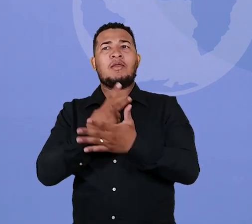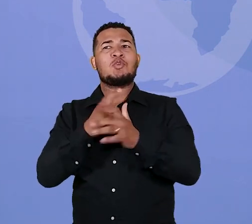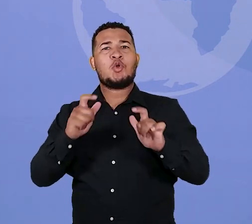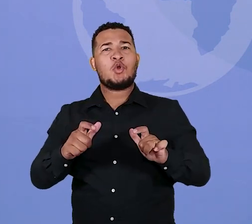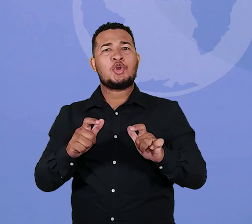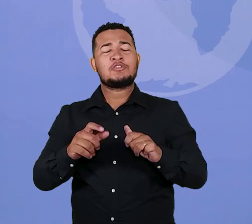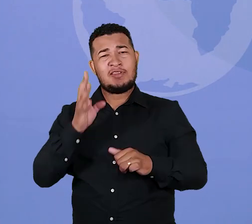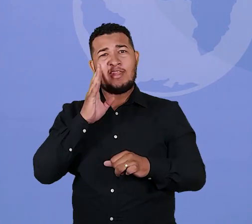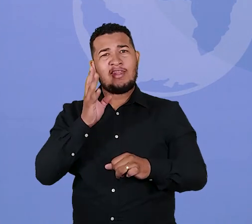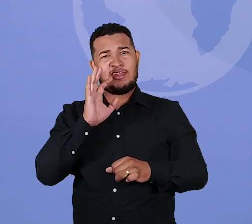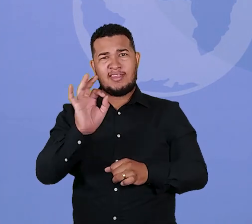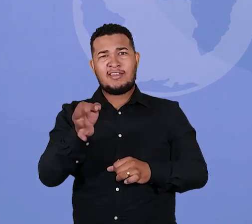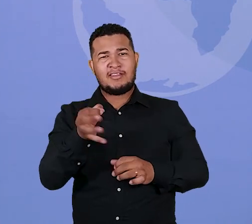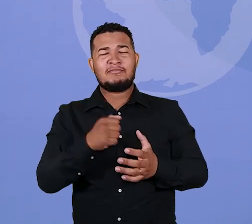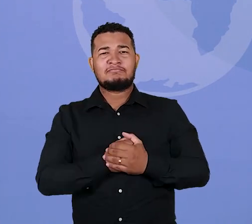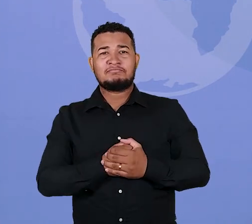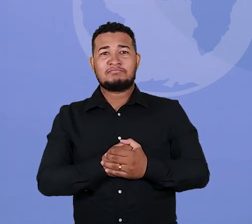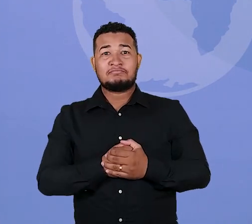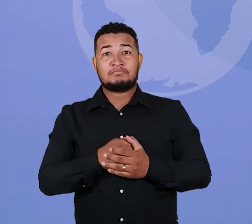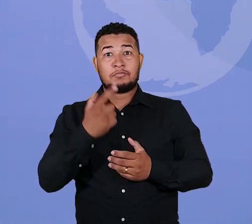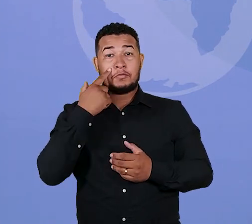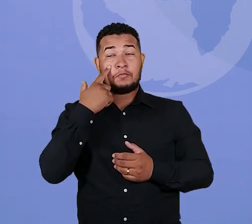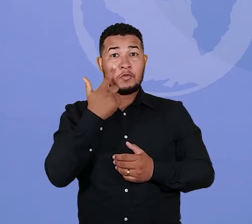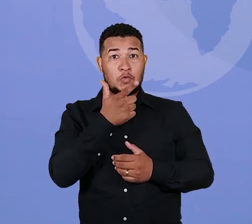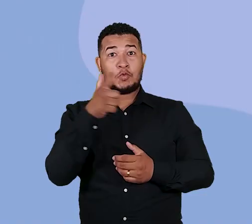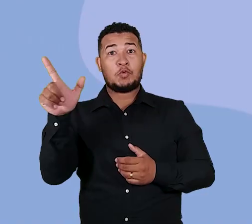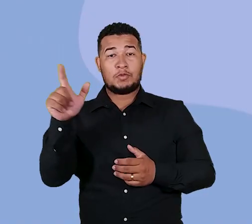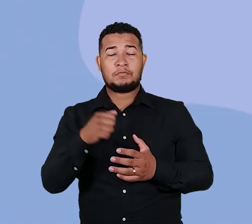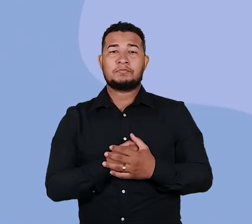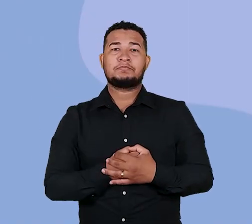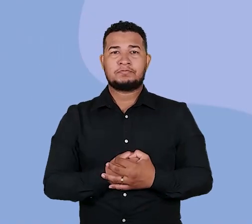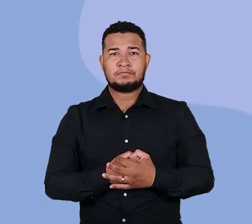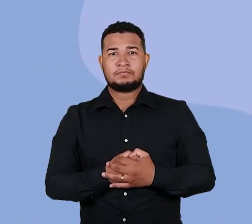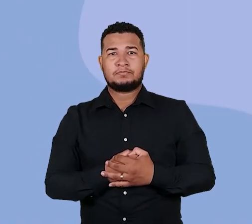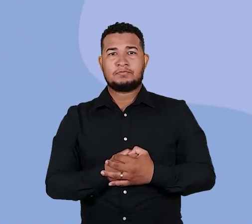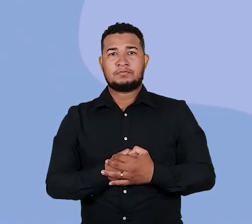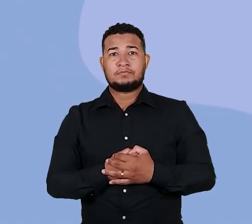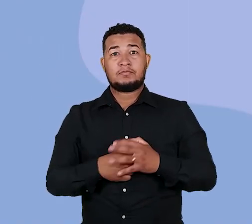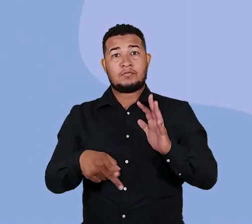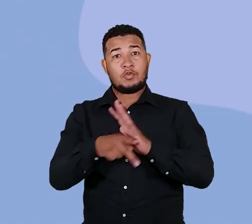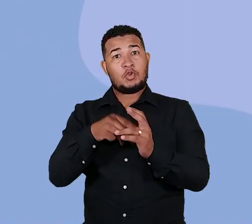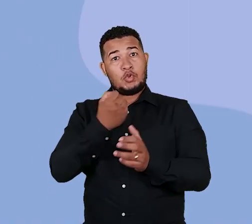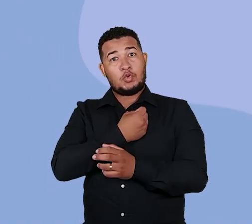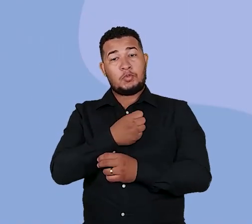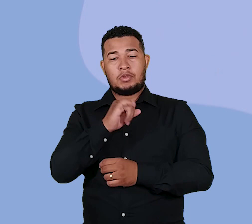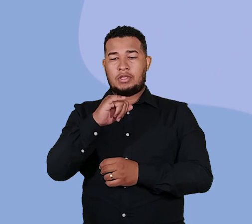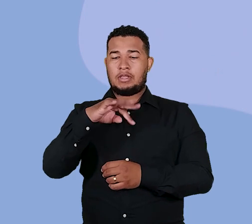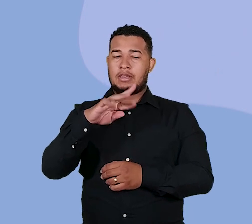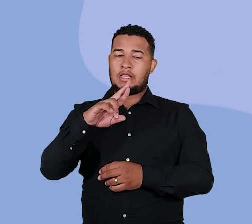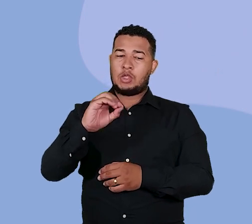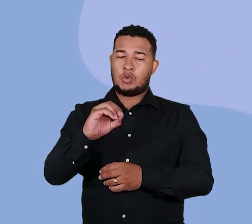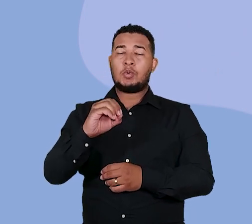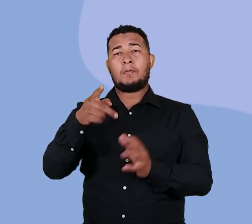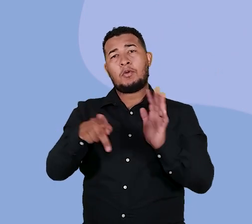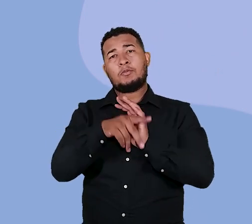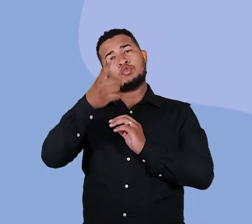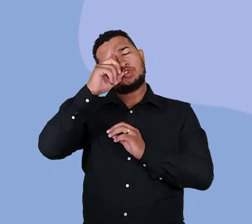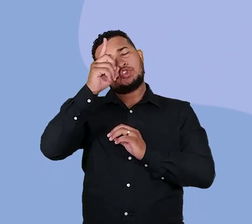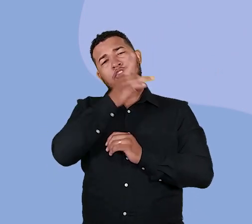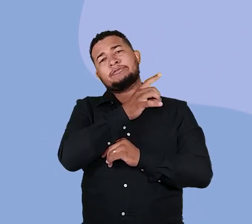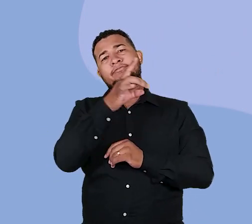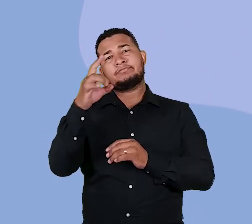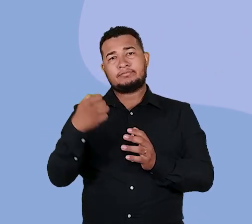errado. É bacana ou não é? Vamos ver uma outra aplicação aí. Vamos ver a aplicação dos números inteiros no seu dia a dia. Os